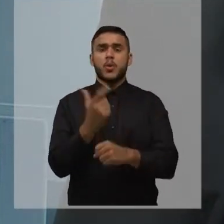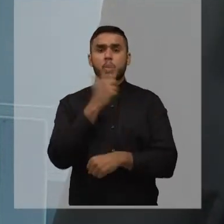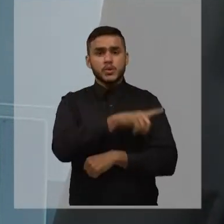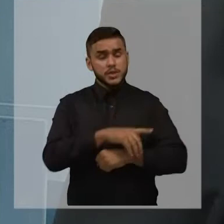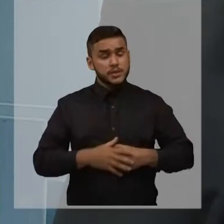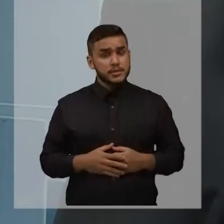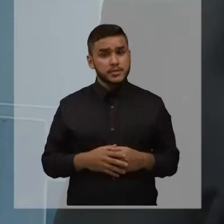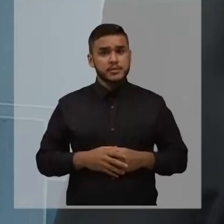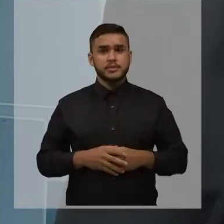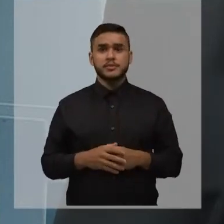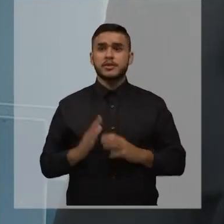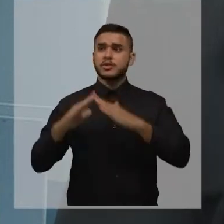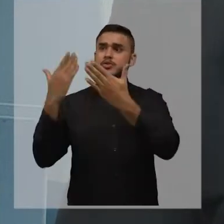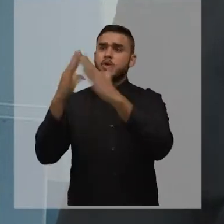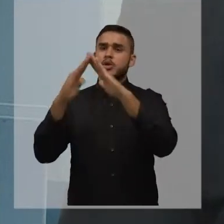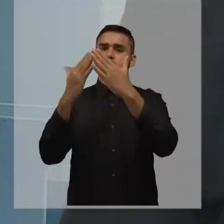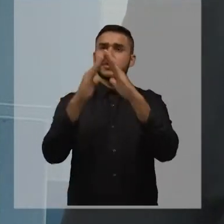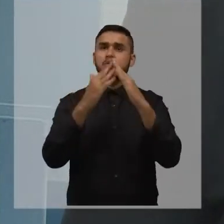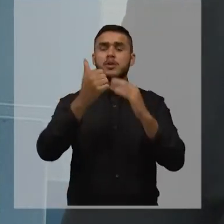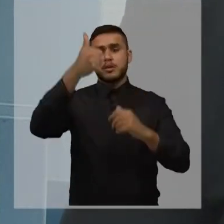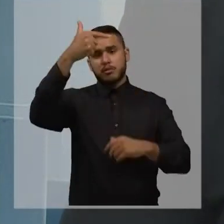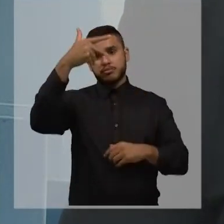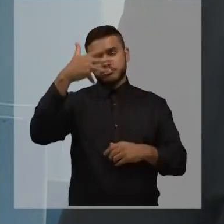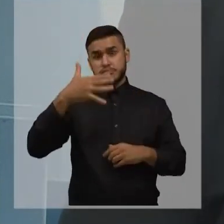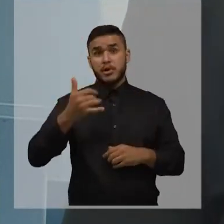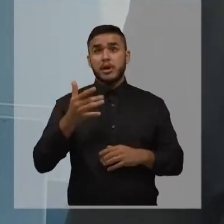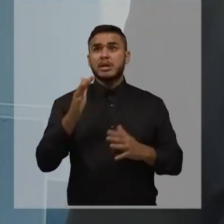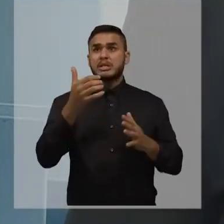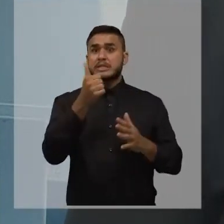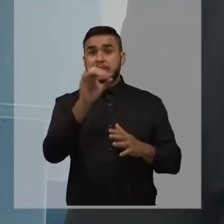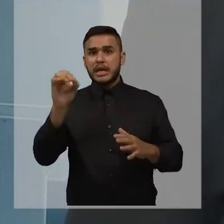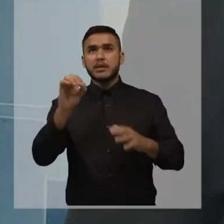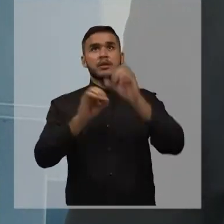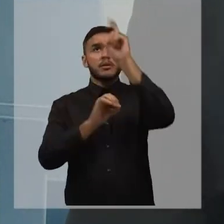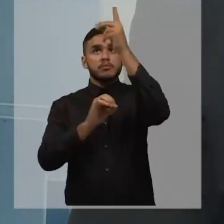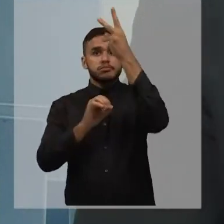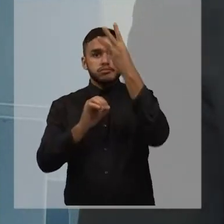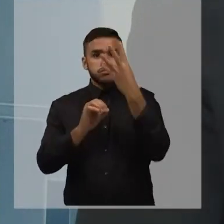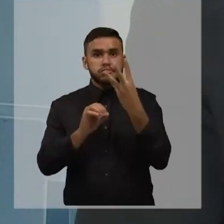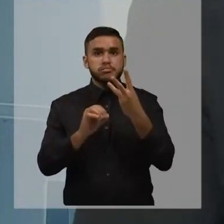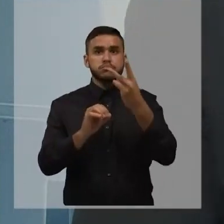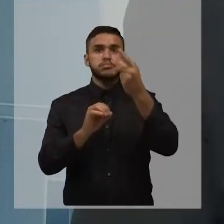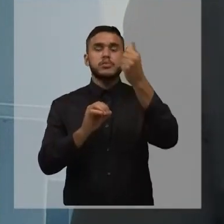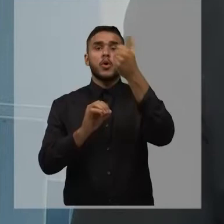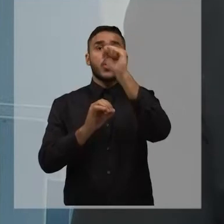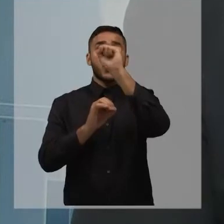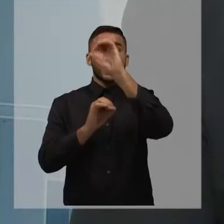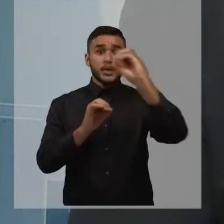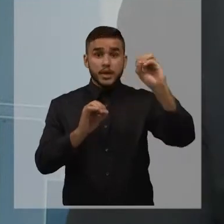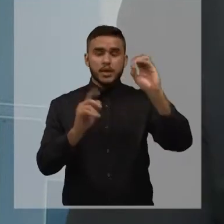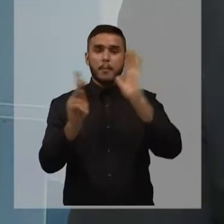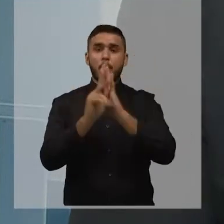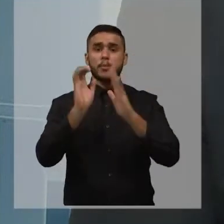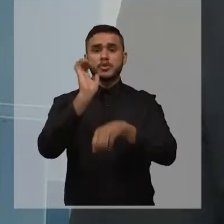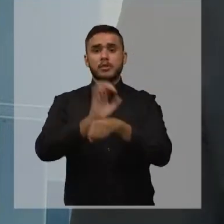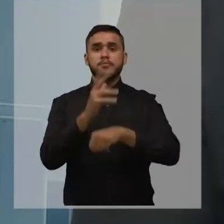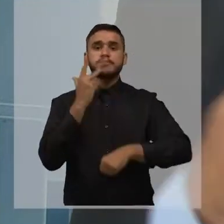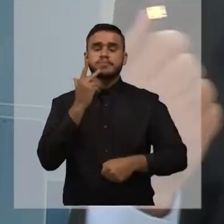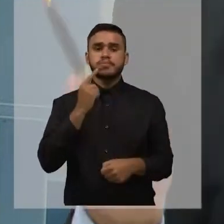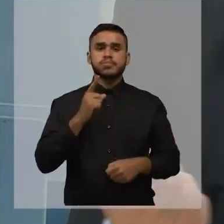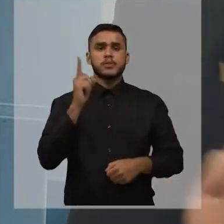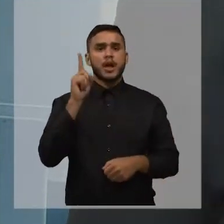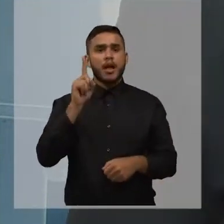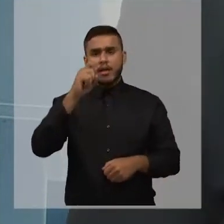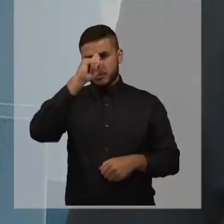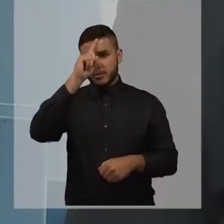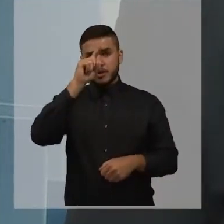Brasil, 80 melhores são desse estado. O governador do Ceará tem os melhores hospitais do Brasil. O Hospital Regional de Sobral, o Hospital